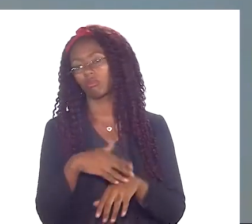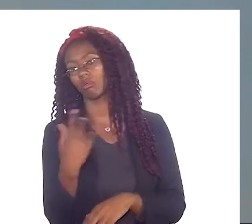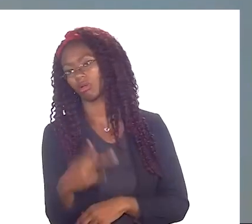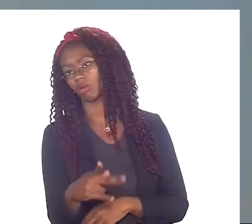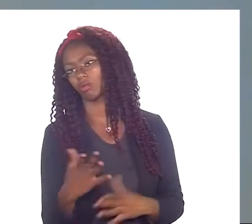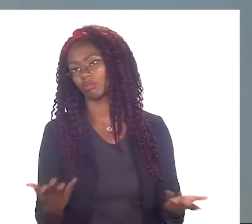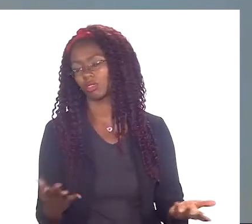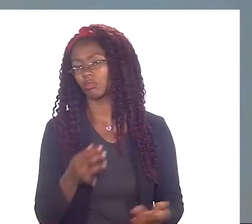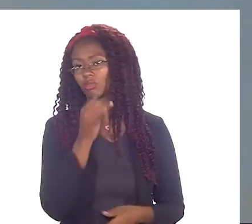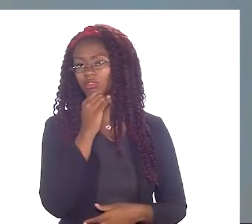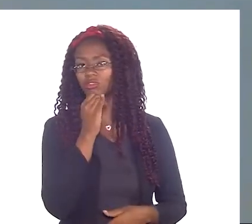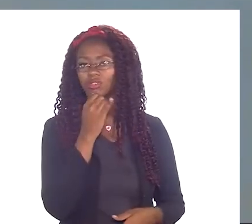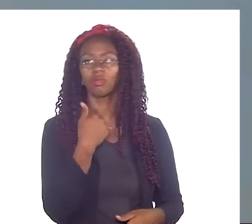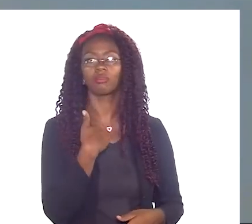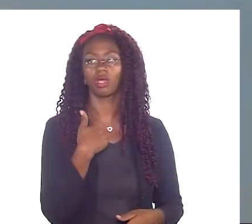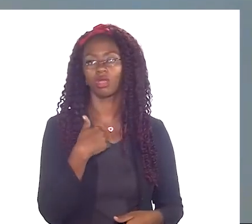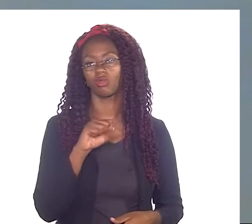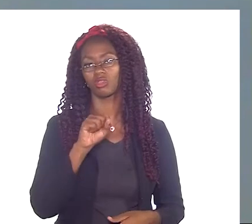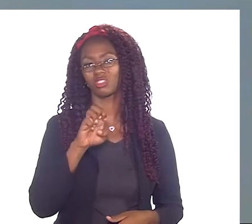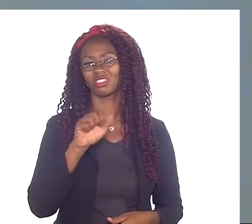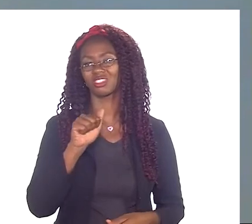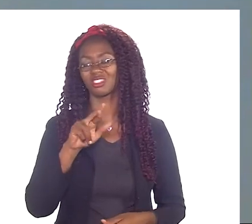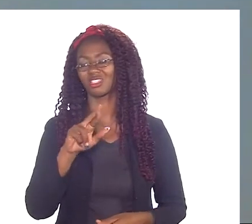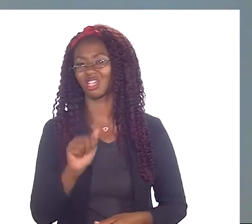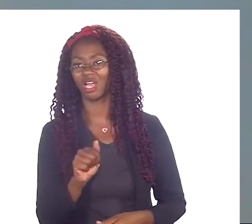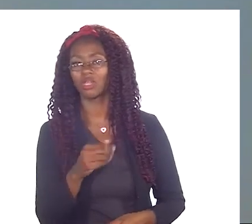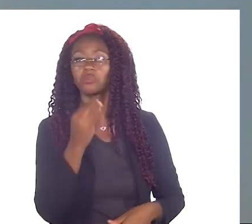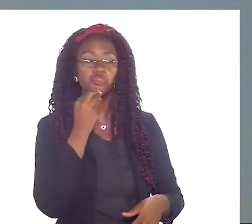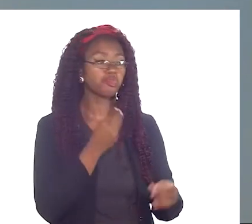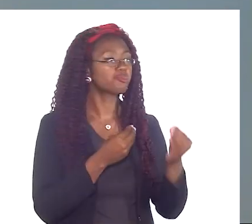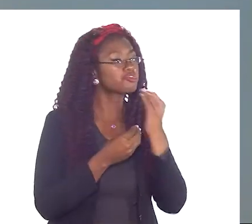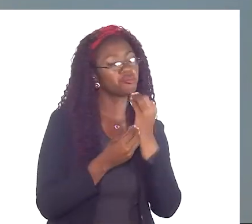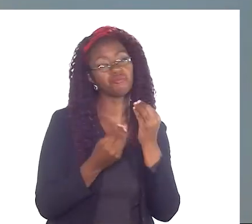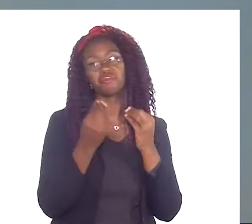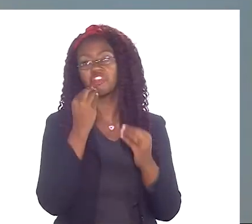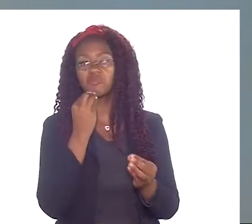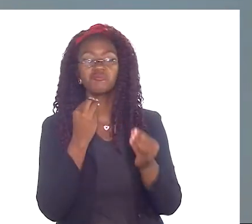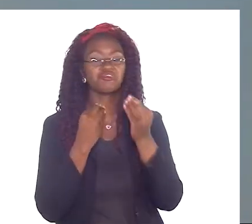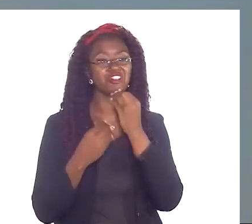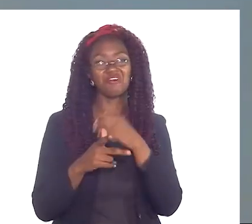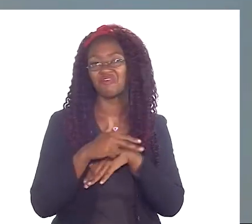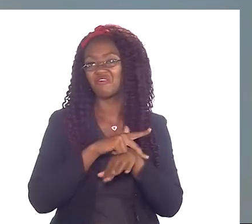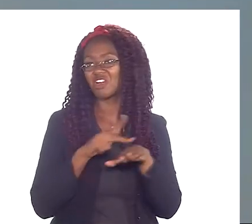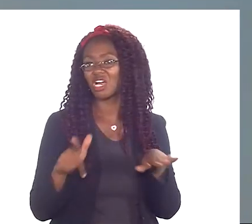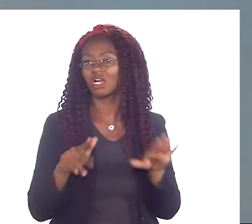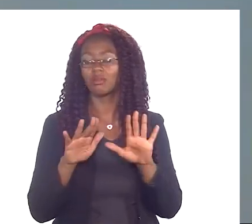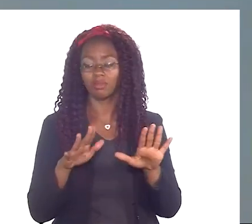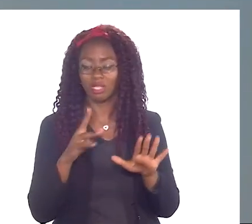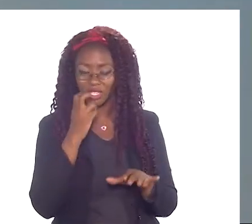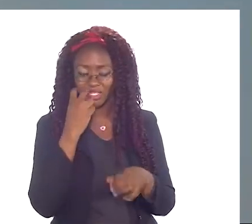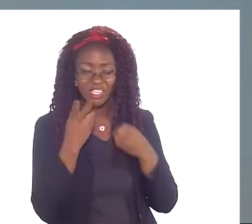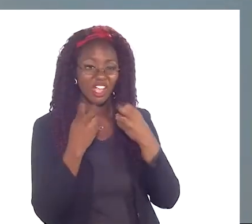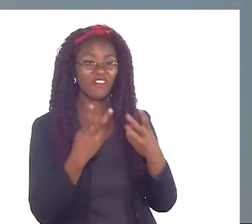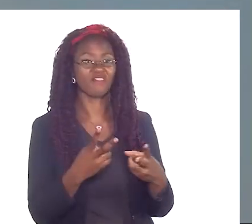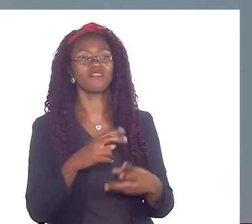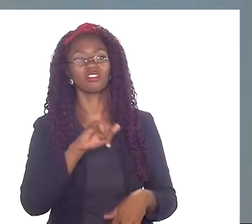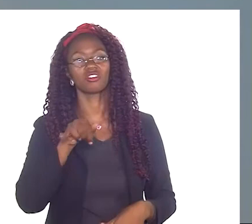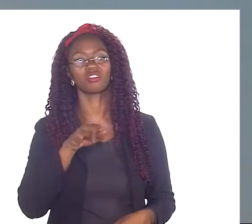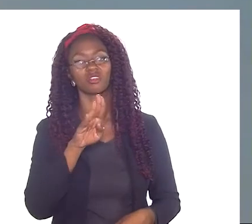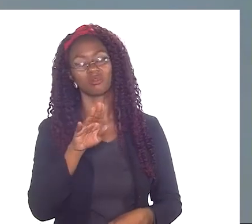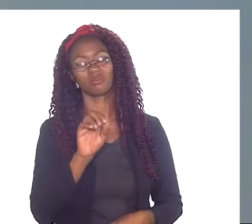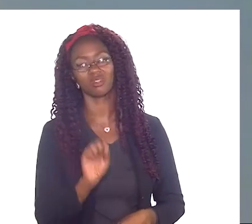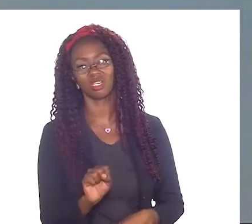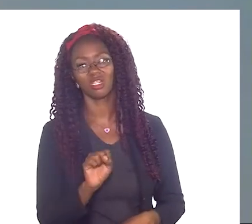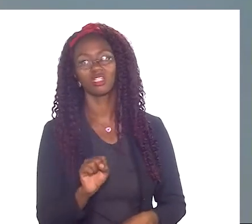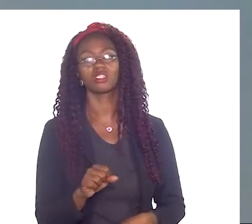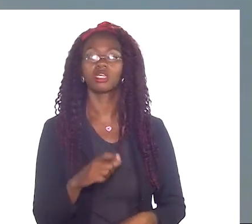quando a gente olha, por exemplo, trazendo para a Seara, né, com tantas oportunidades, quando a gente olha o nosso guarda-chuva